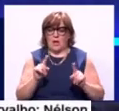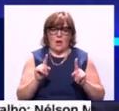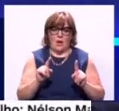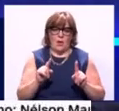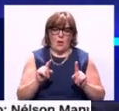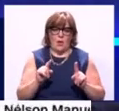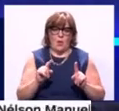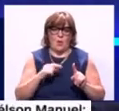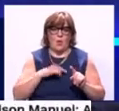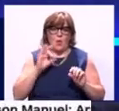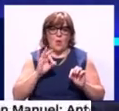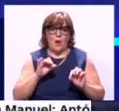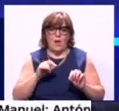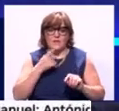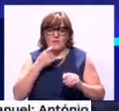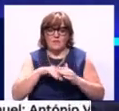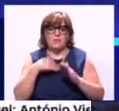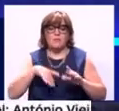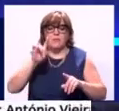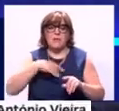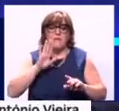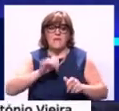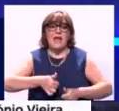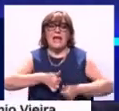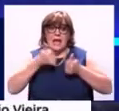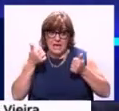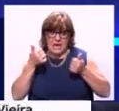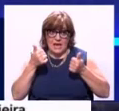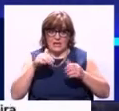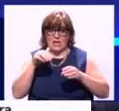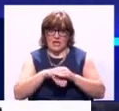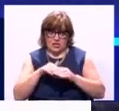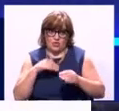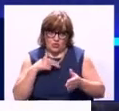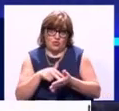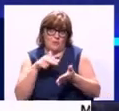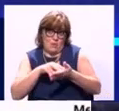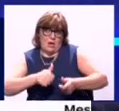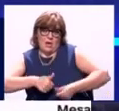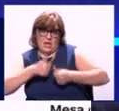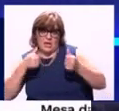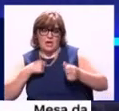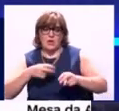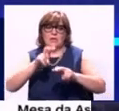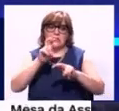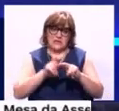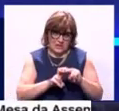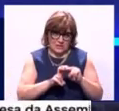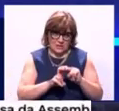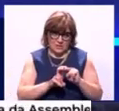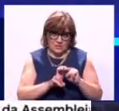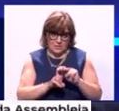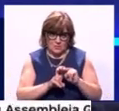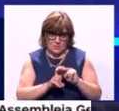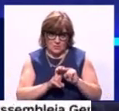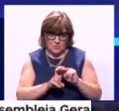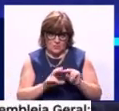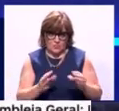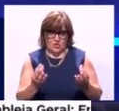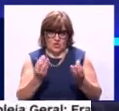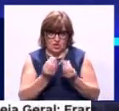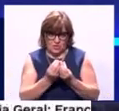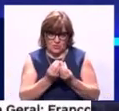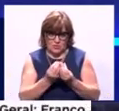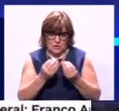não vou sair outro treinador de futebol. Eu primeiro, se ganhar as eleições, que eu espero, eu vou-me sentar com o nosso